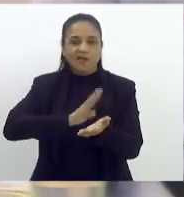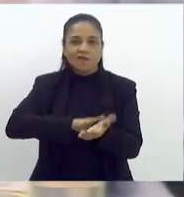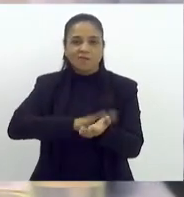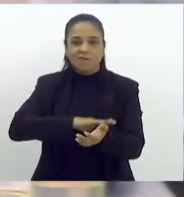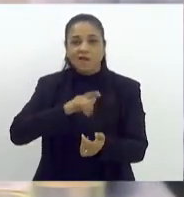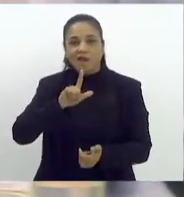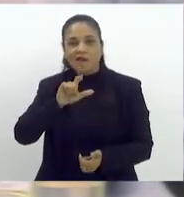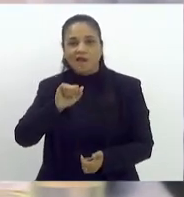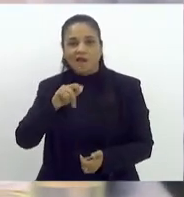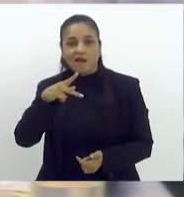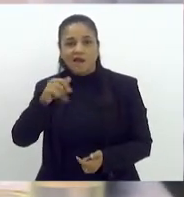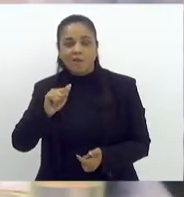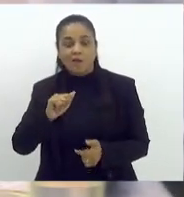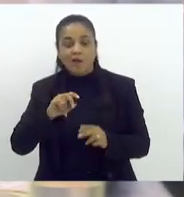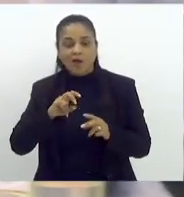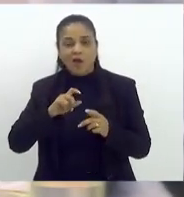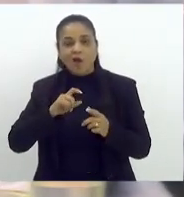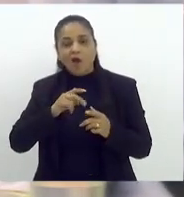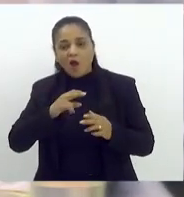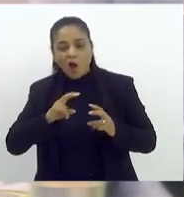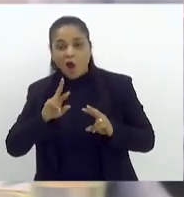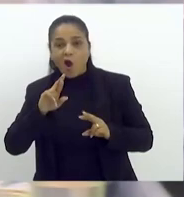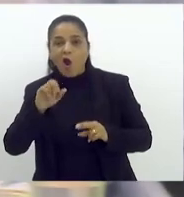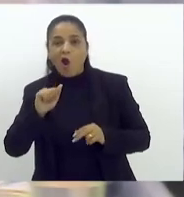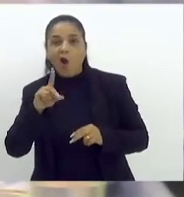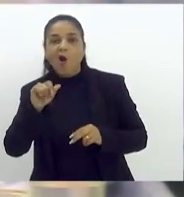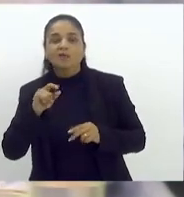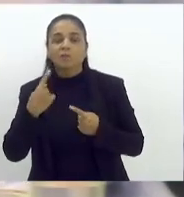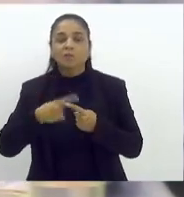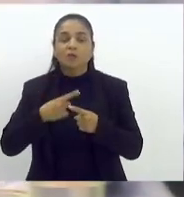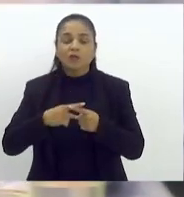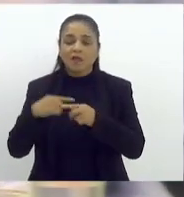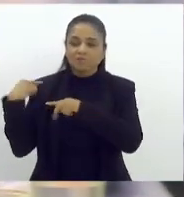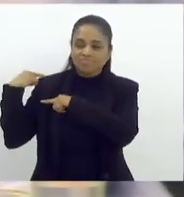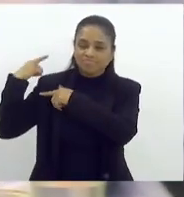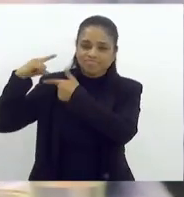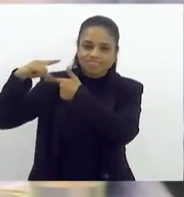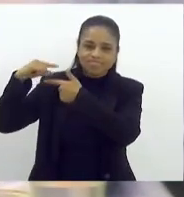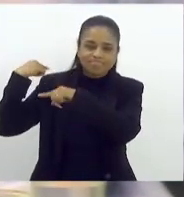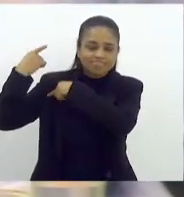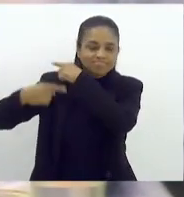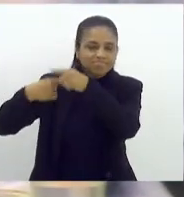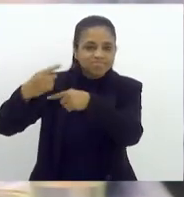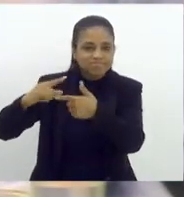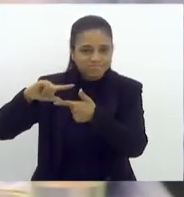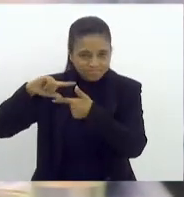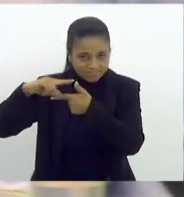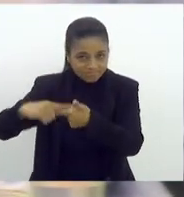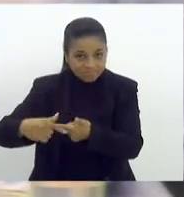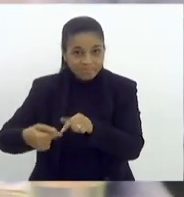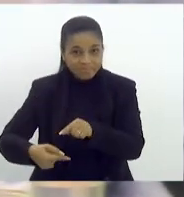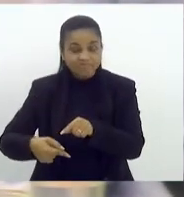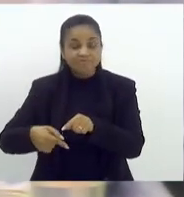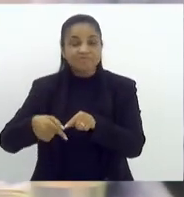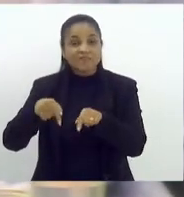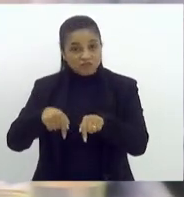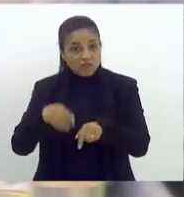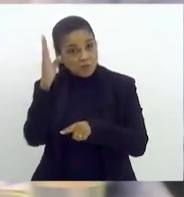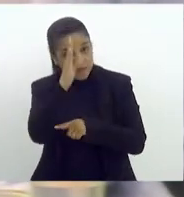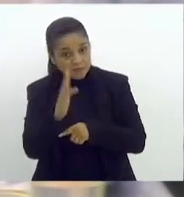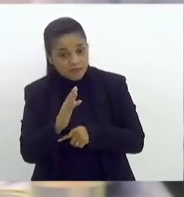roda por causa dessa extremidade a gente sempre se reuniu em roda pô tinha brasileiro